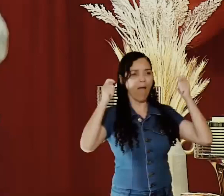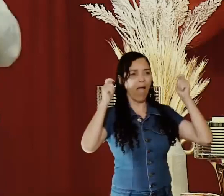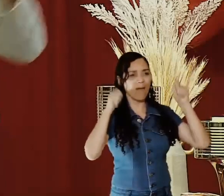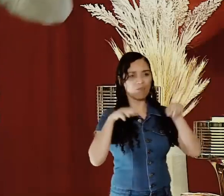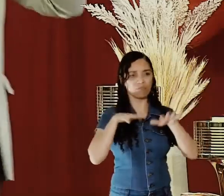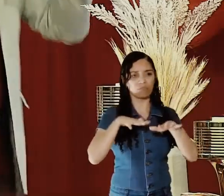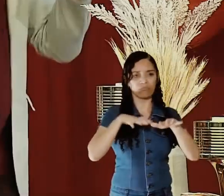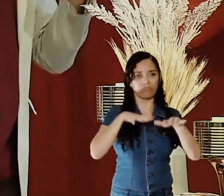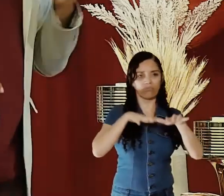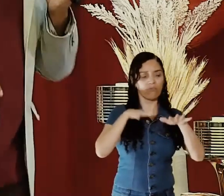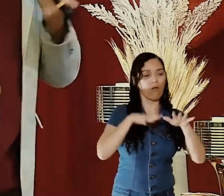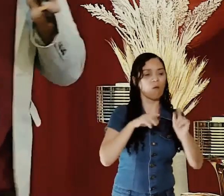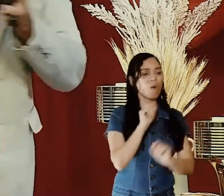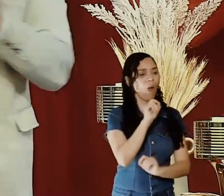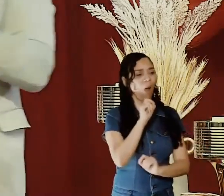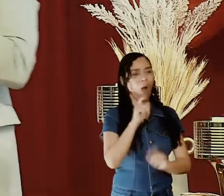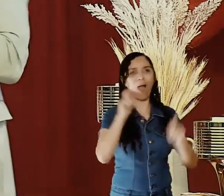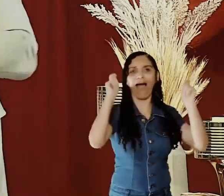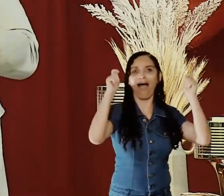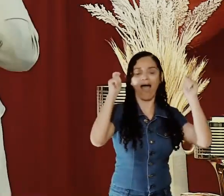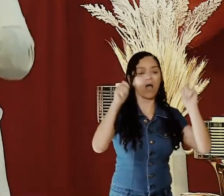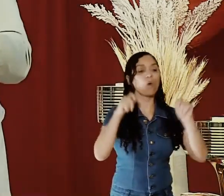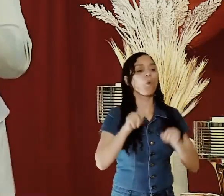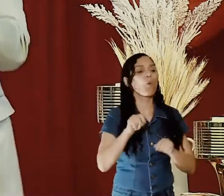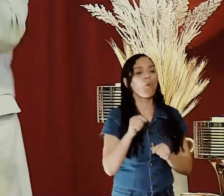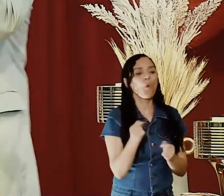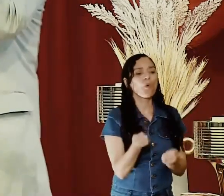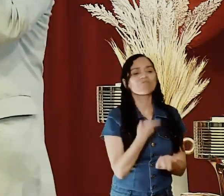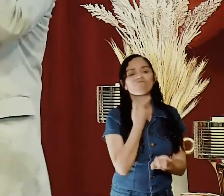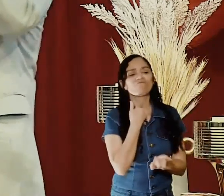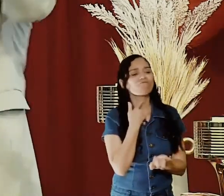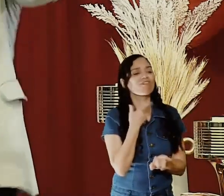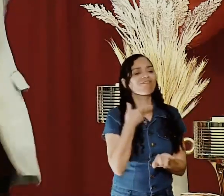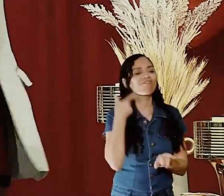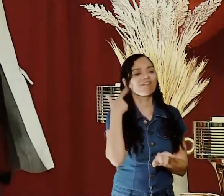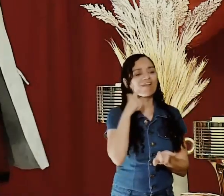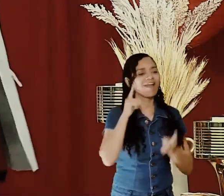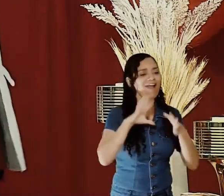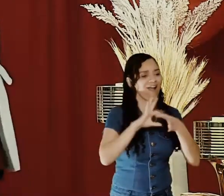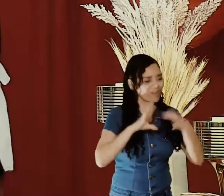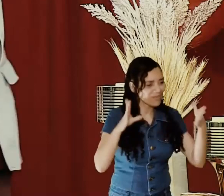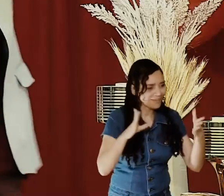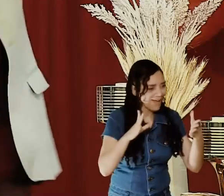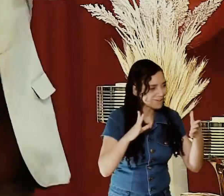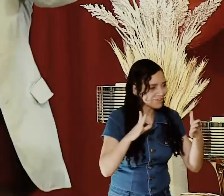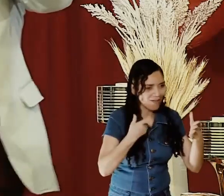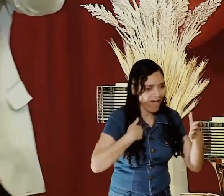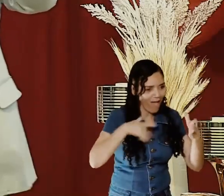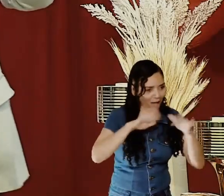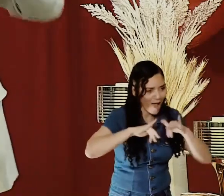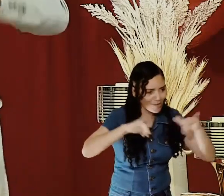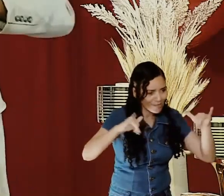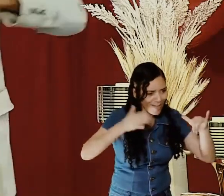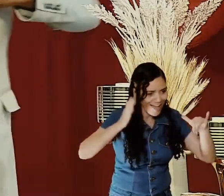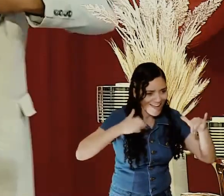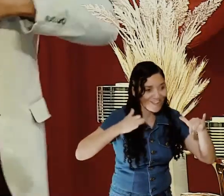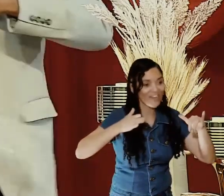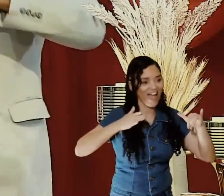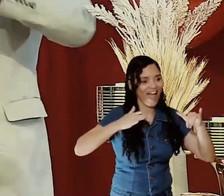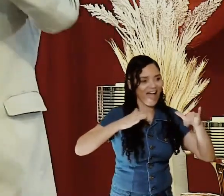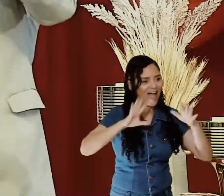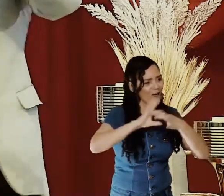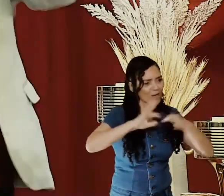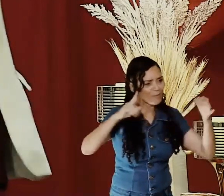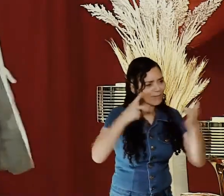liberdade, em defesa da liberdade, seja o que for. Queridos, a liberdade já veio. A liberdade veio porque o menino